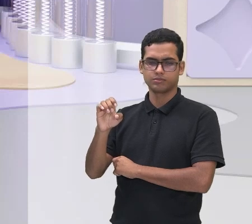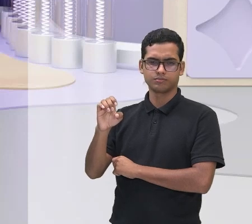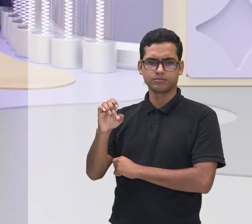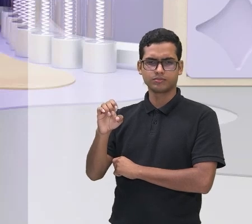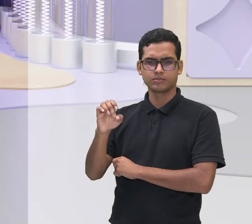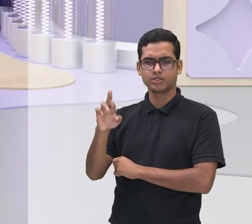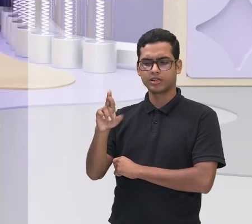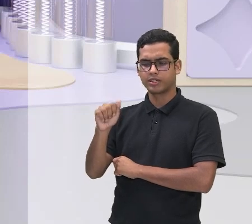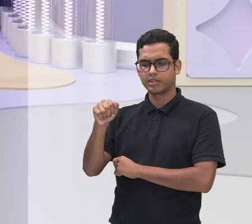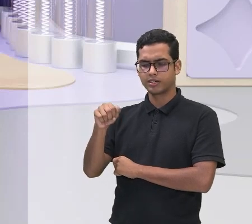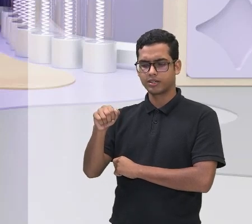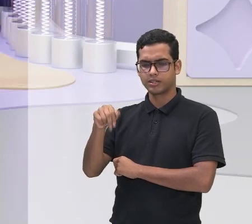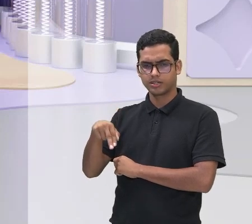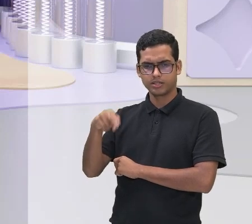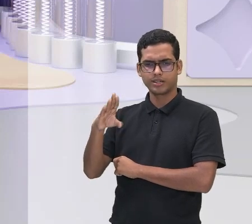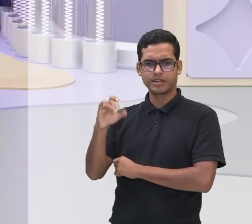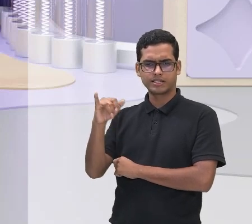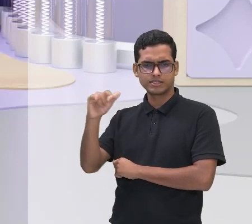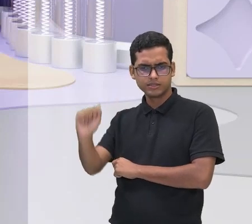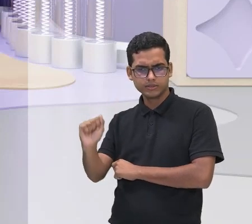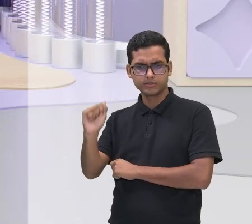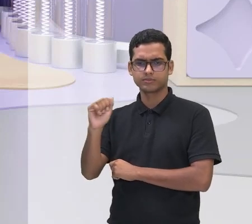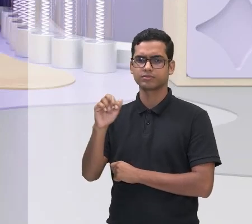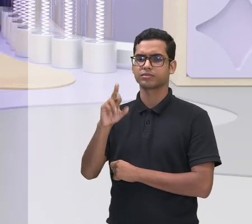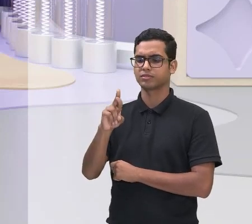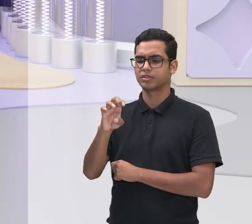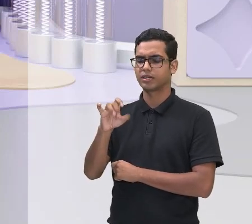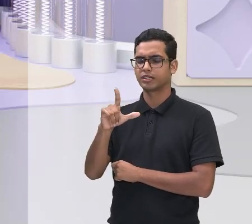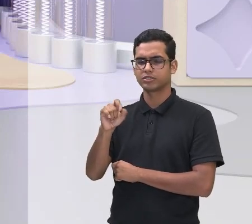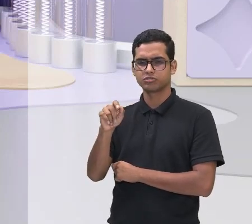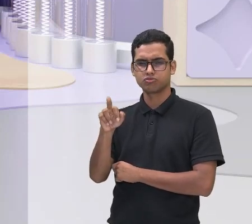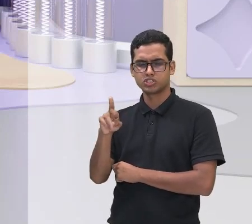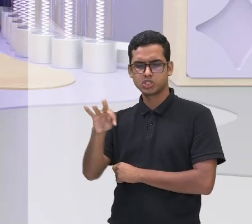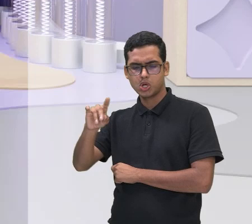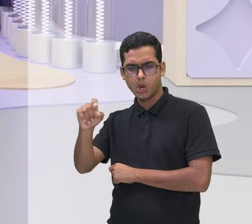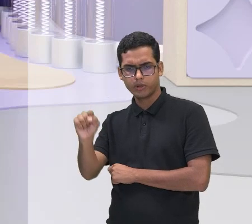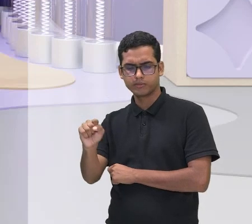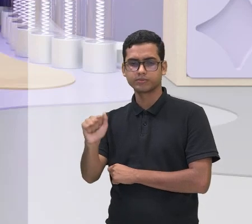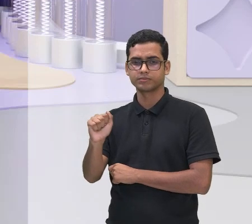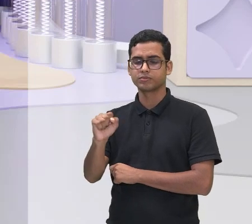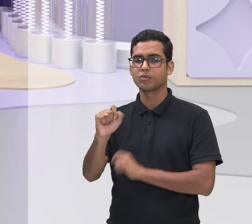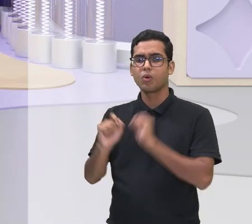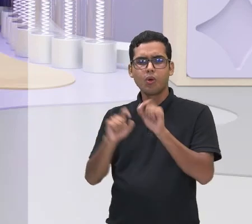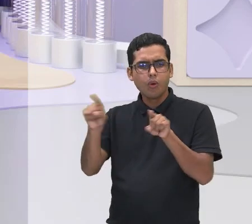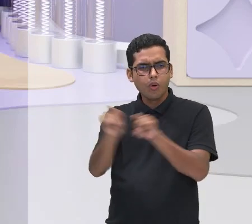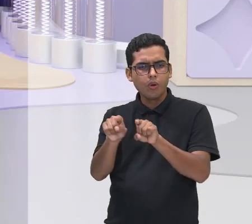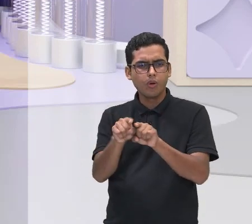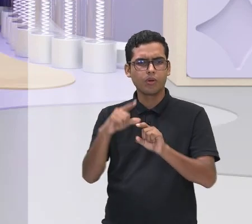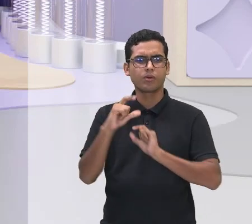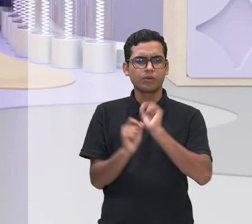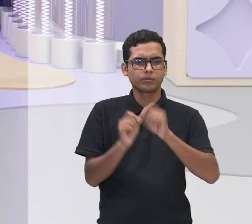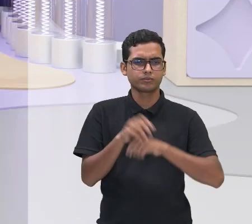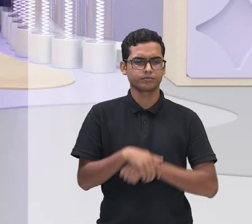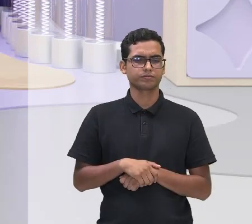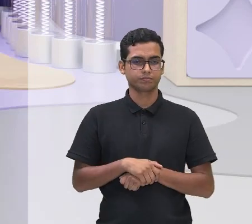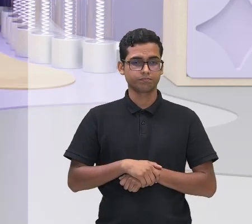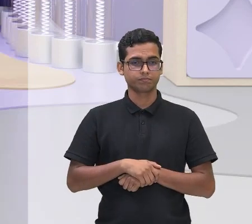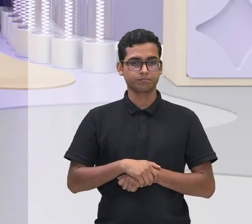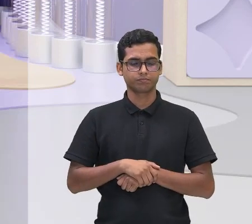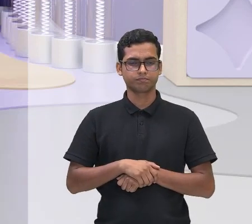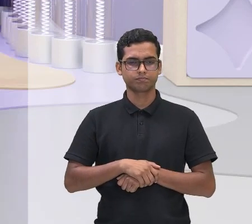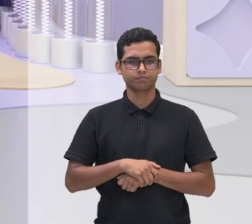Os atos de ódio, de raiva em relação a uma religião diferente. Vamos ver agora o que é intolerância